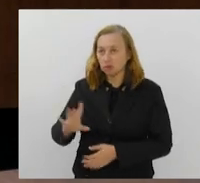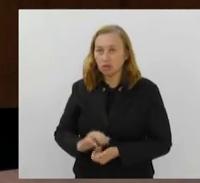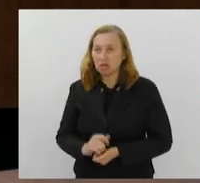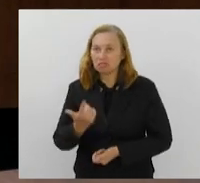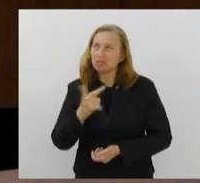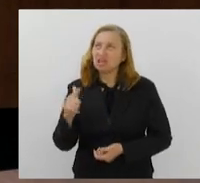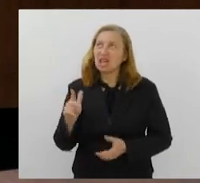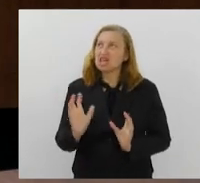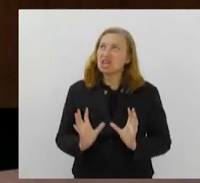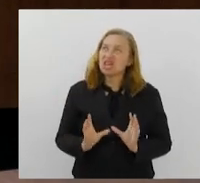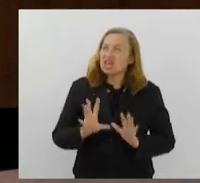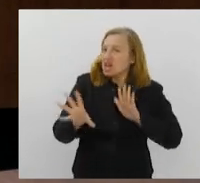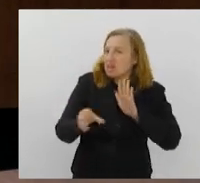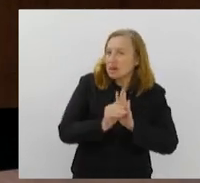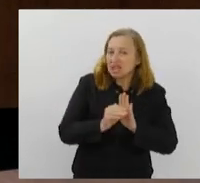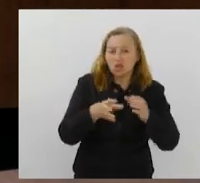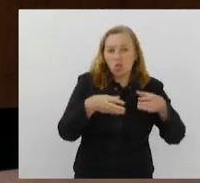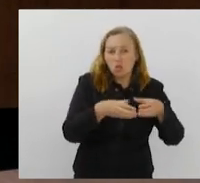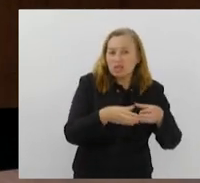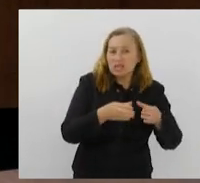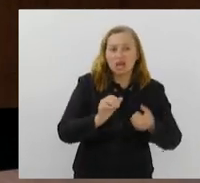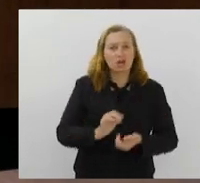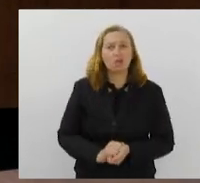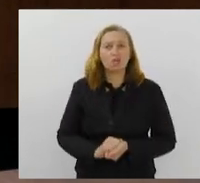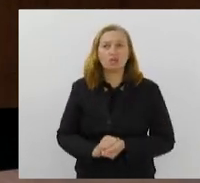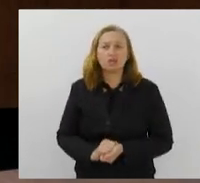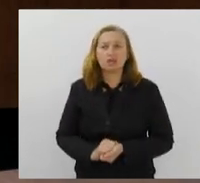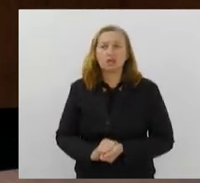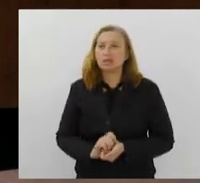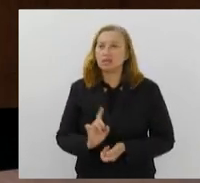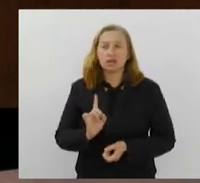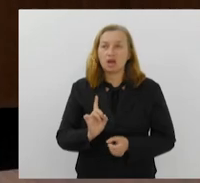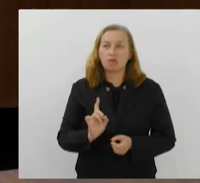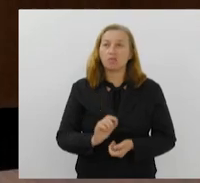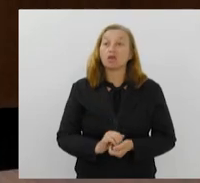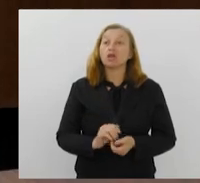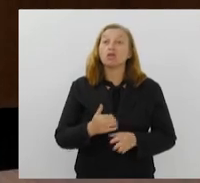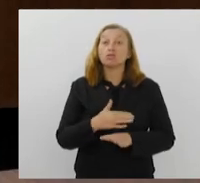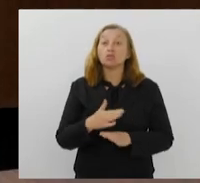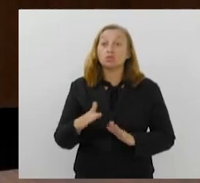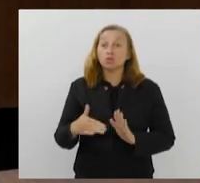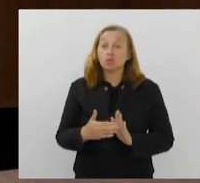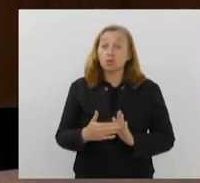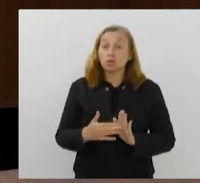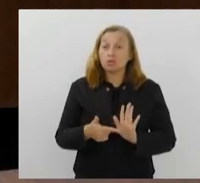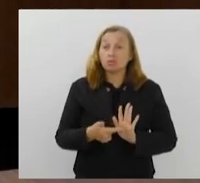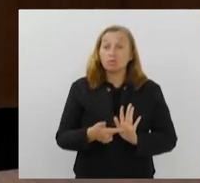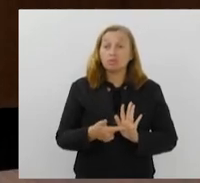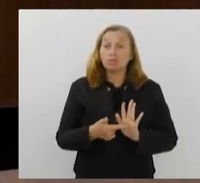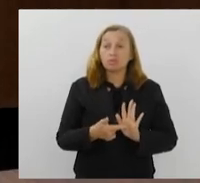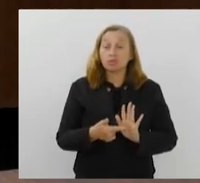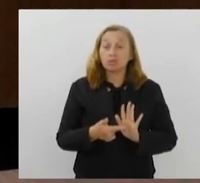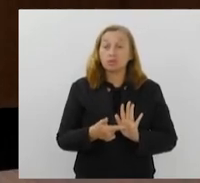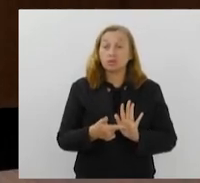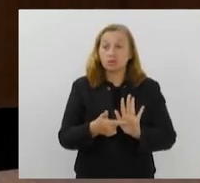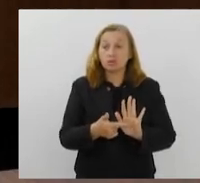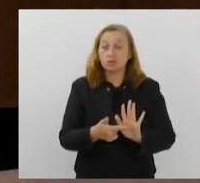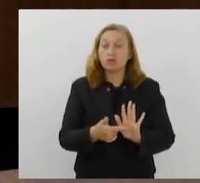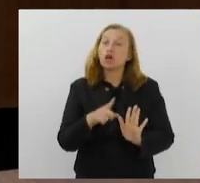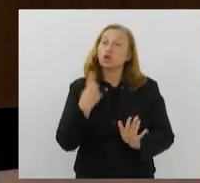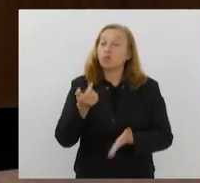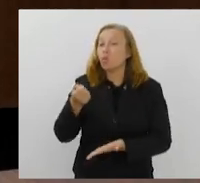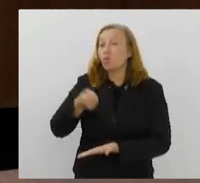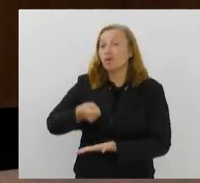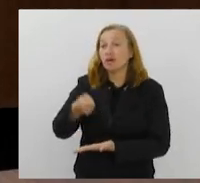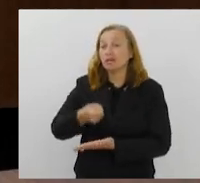emenda de comissão, emenda de bancada. São perfeitamente identificadas. Outra coisa, nós somos obrigados